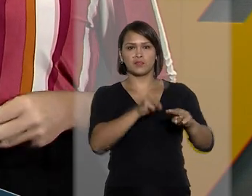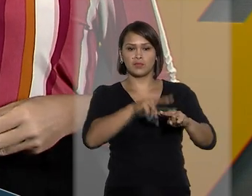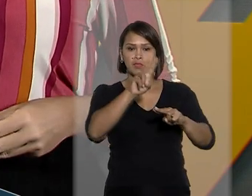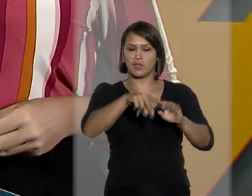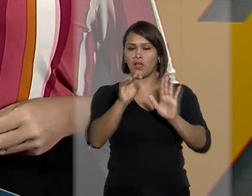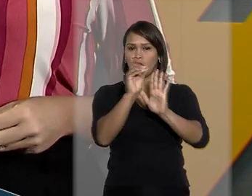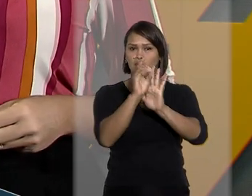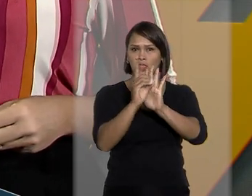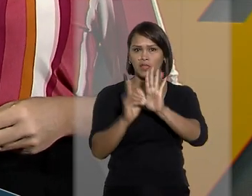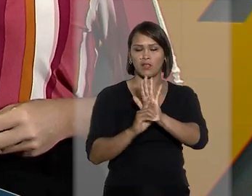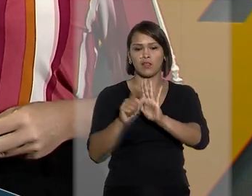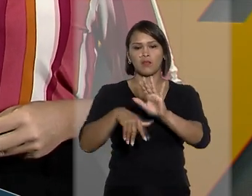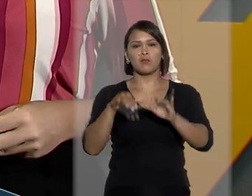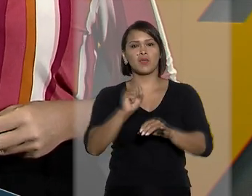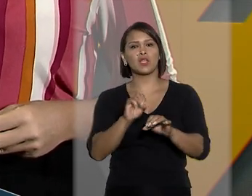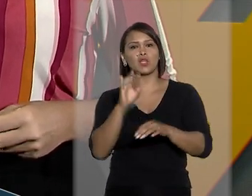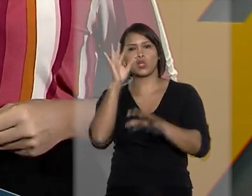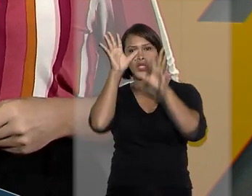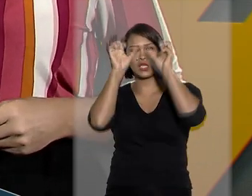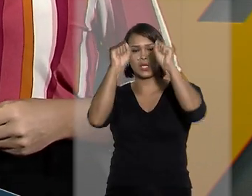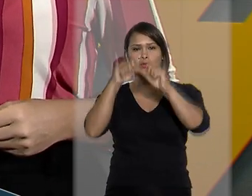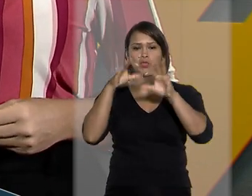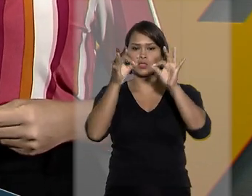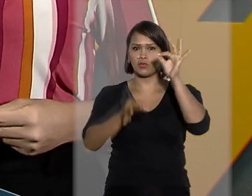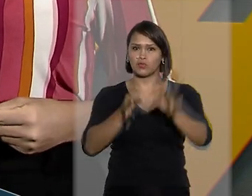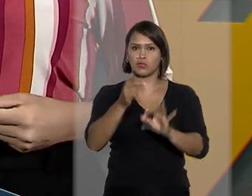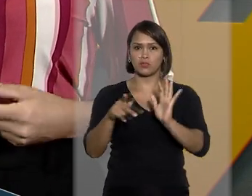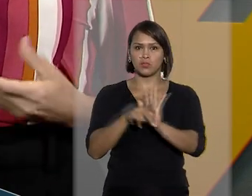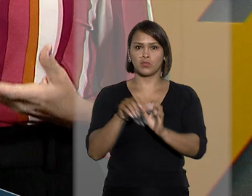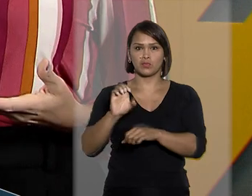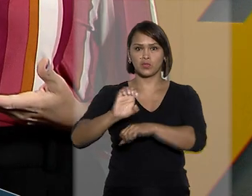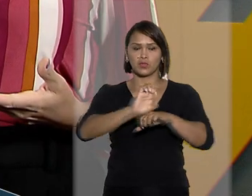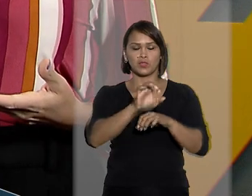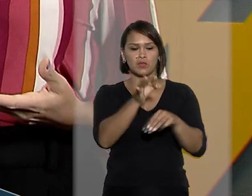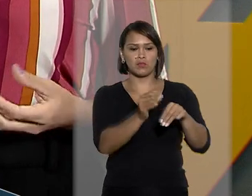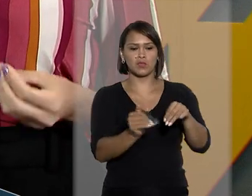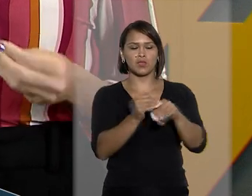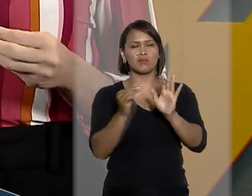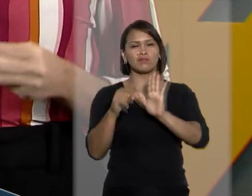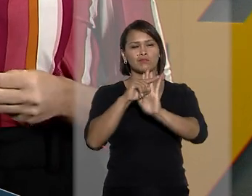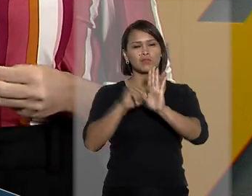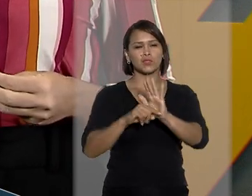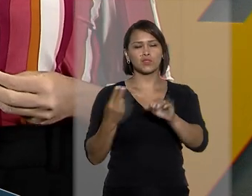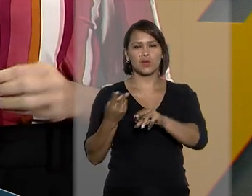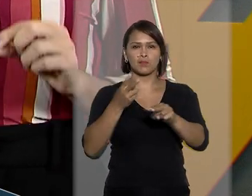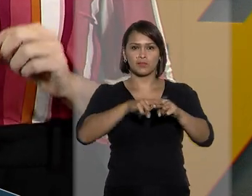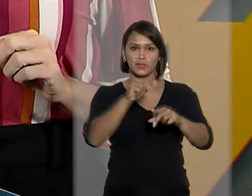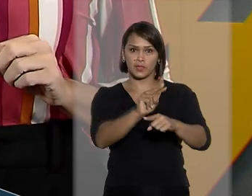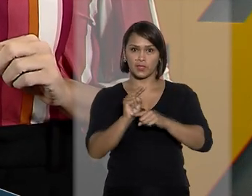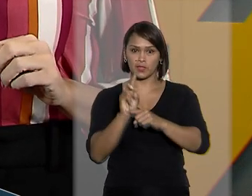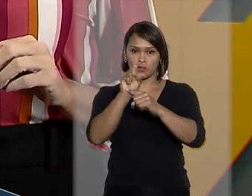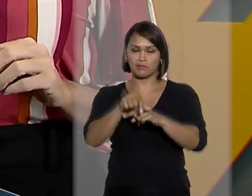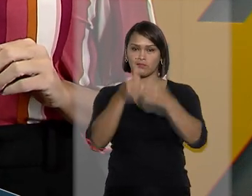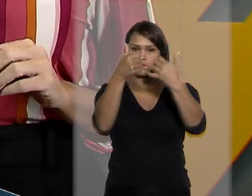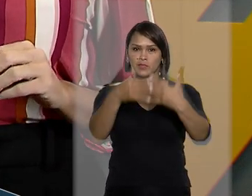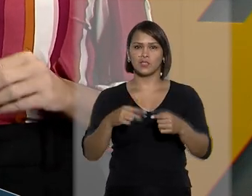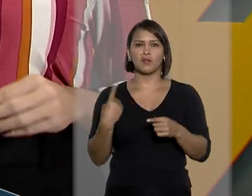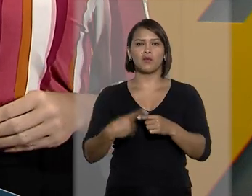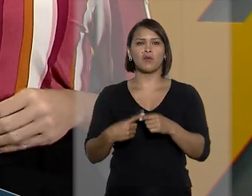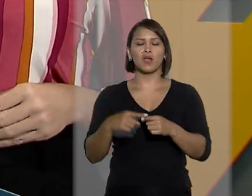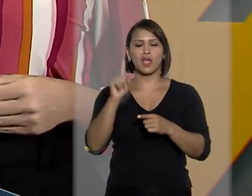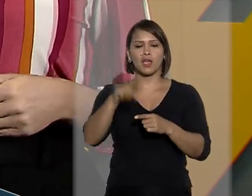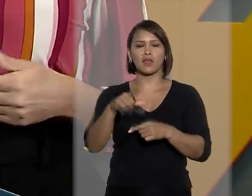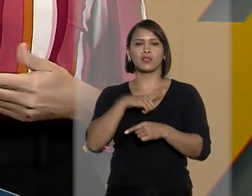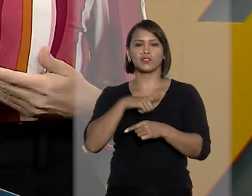preventivas decretadas pelo Tribunal de Justiça do Estado. O ministro apontou que a prisão cautelar foi decretada em razão